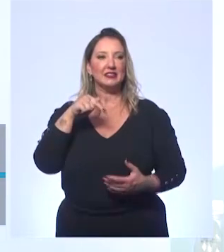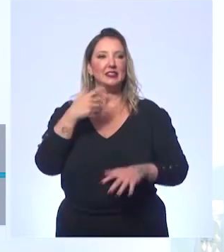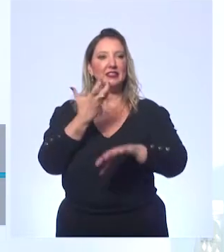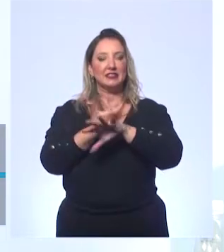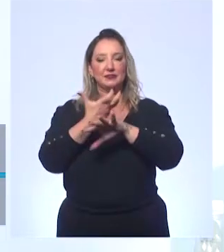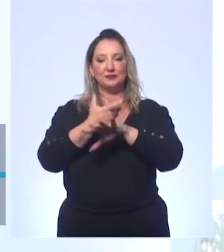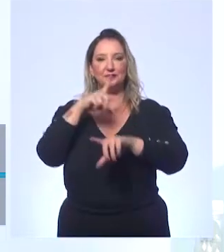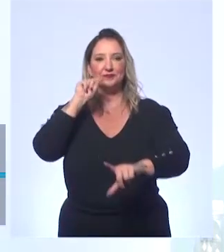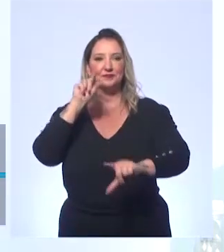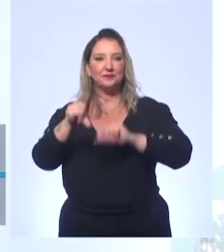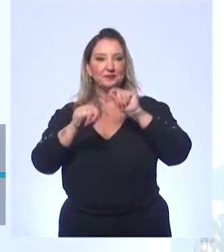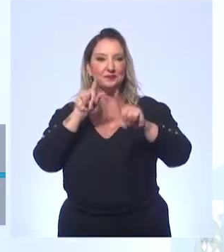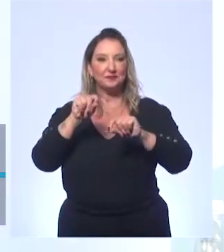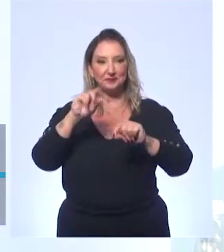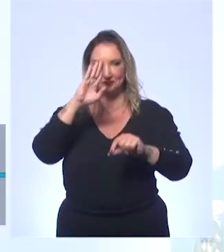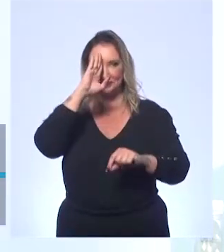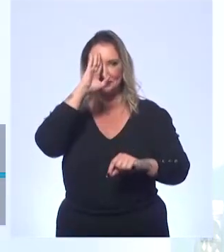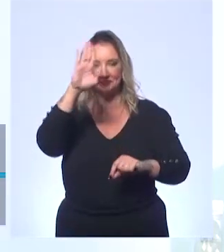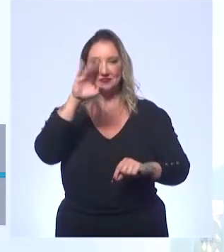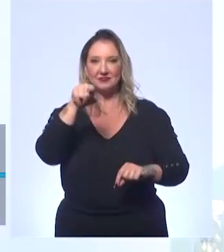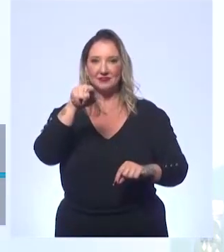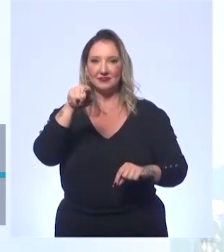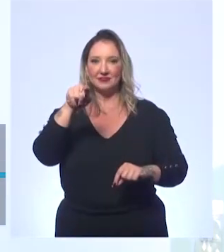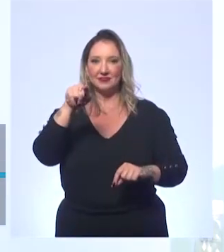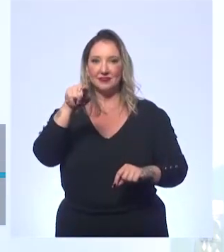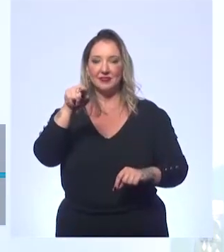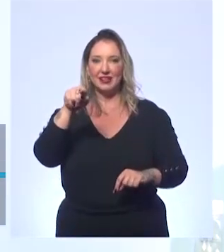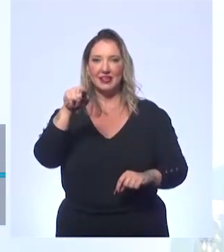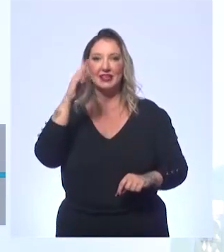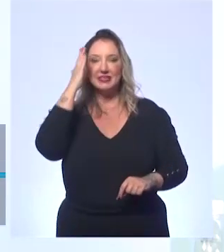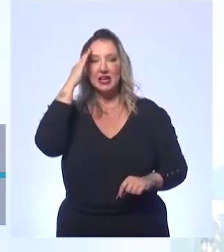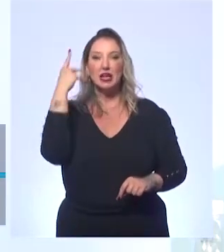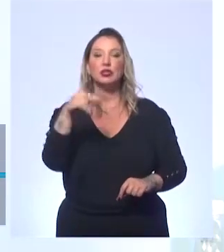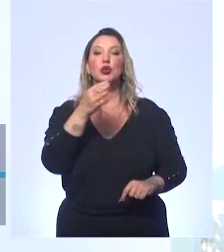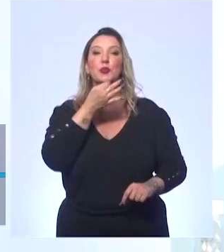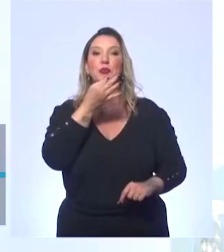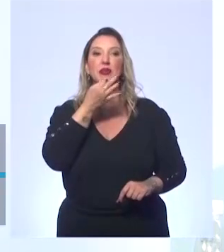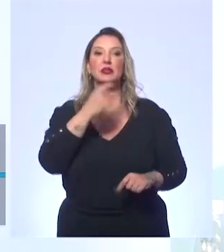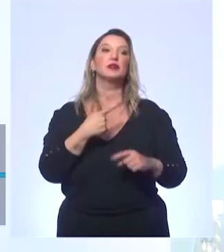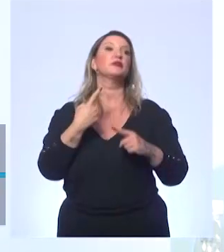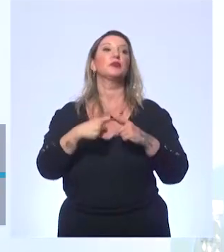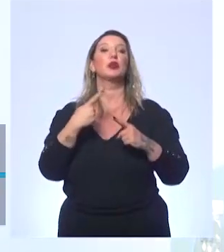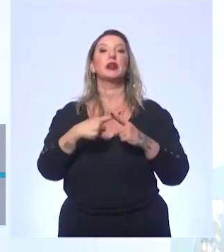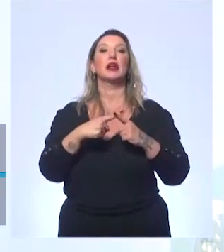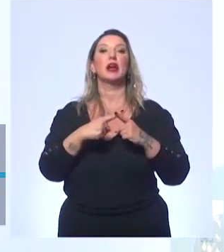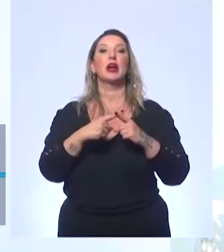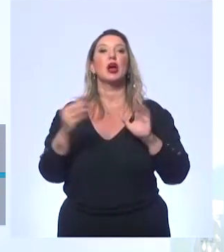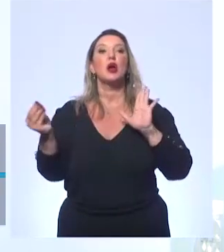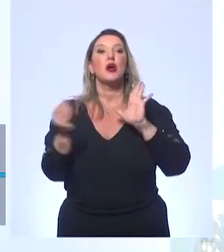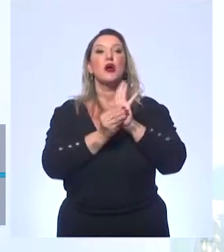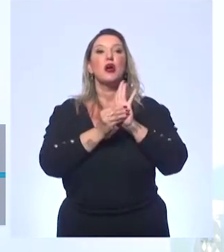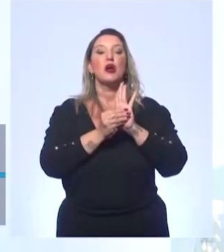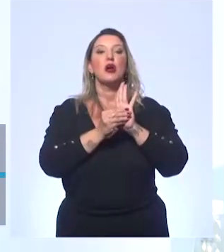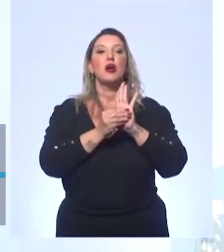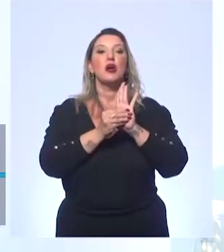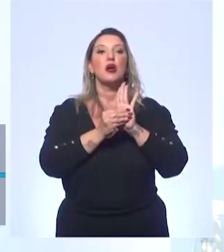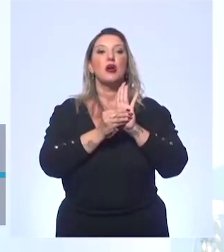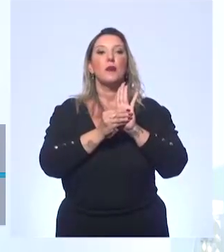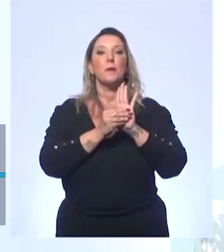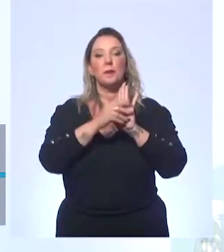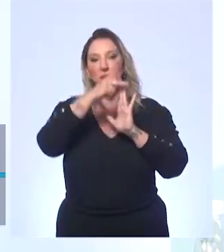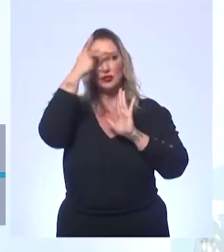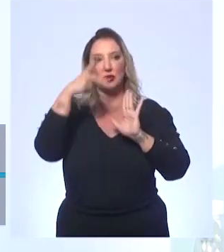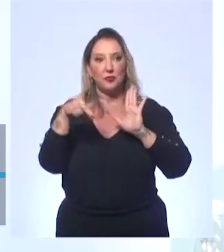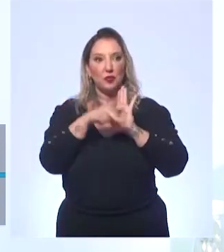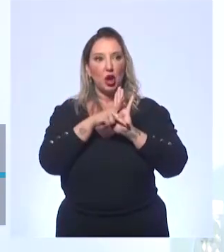mas principalmente te escutar, Cornélio, porque aqui nós personificamos uma voz africana,